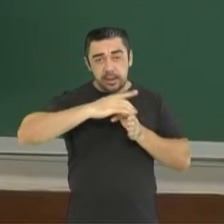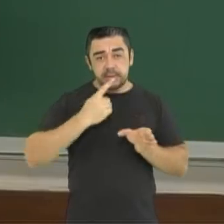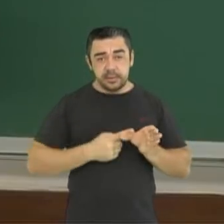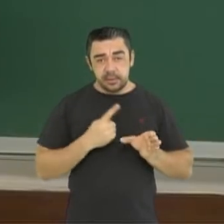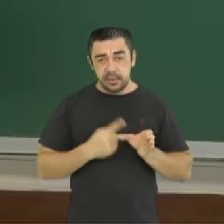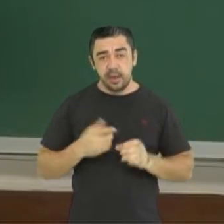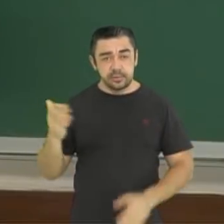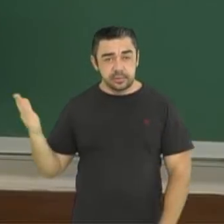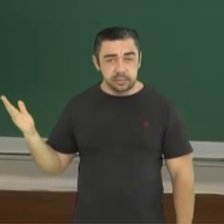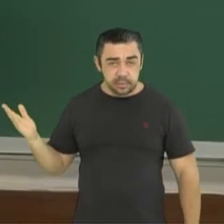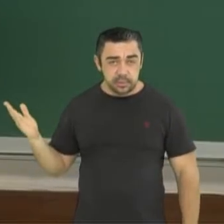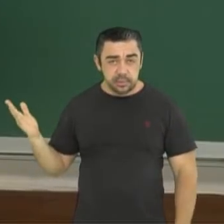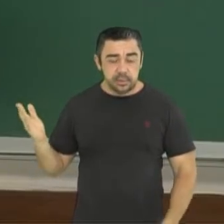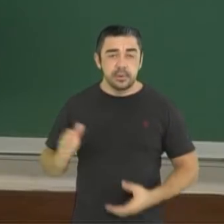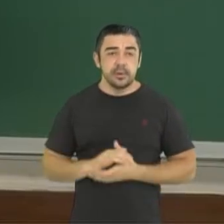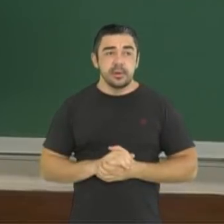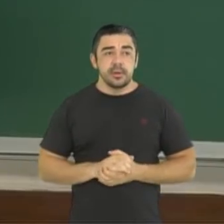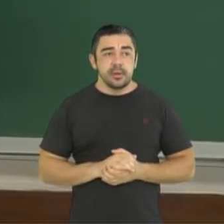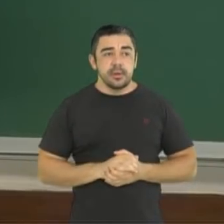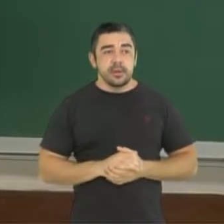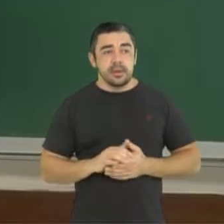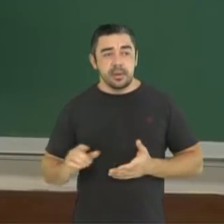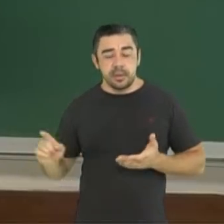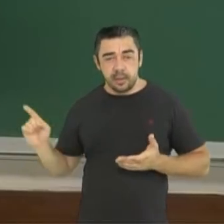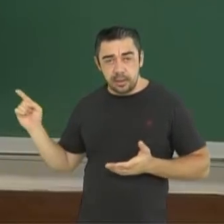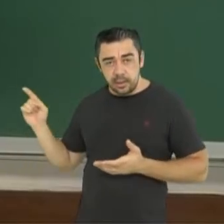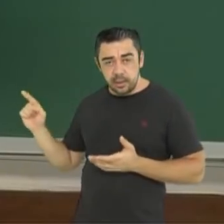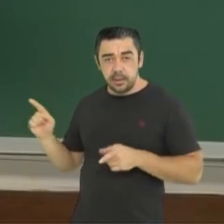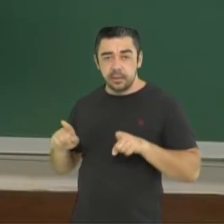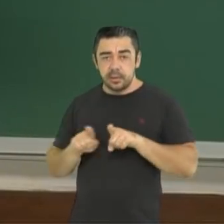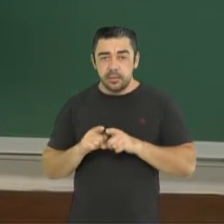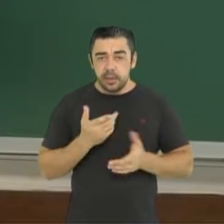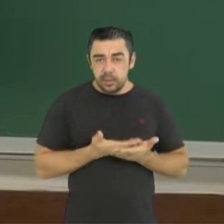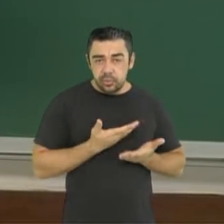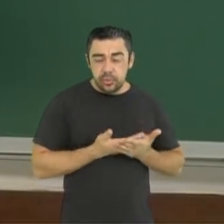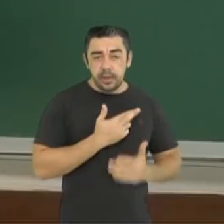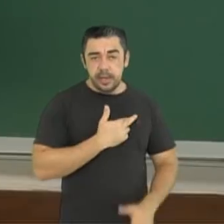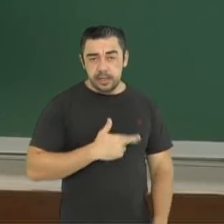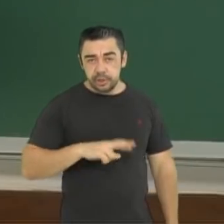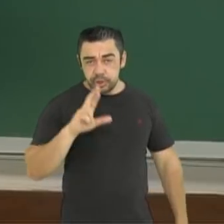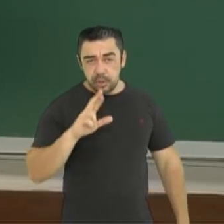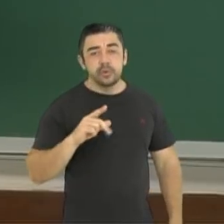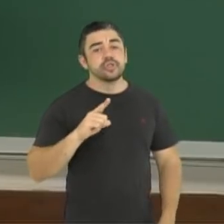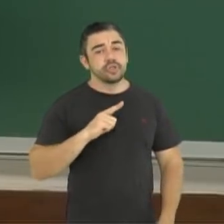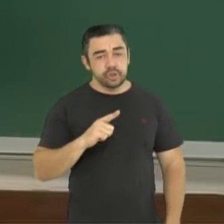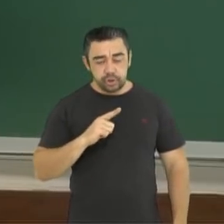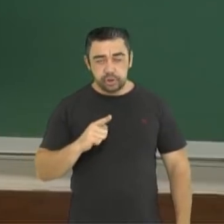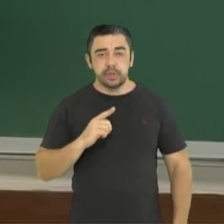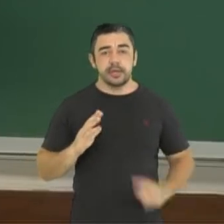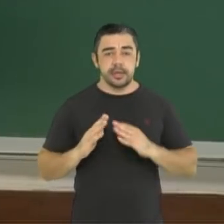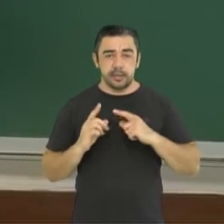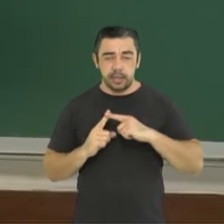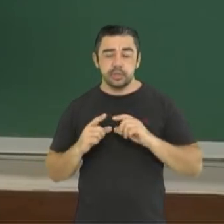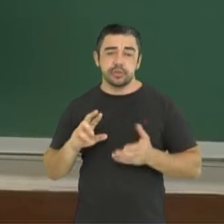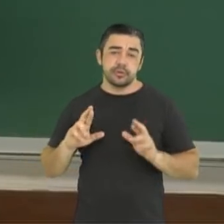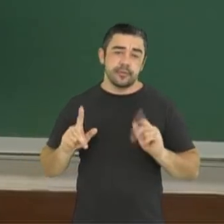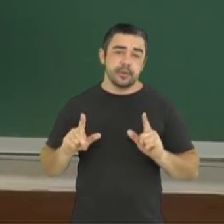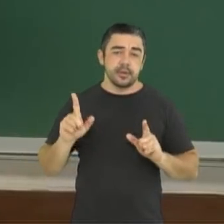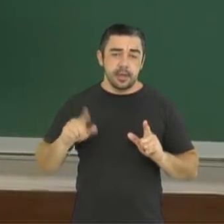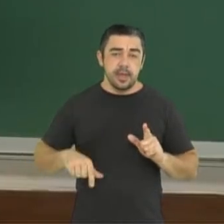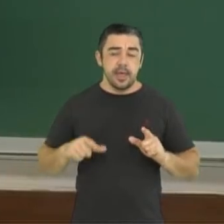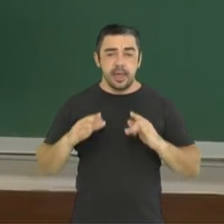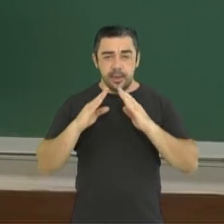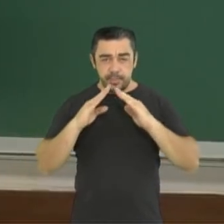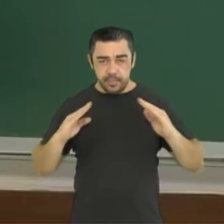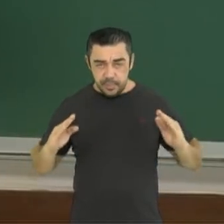cidade. Então, aqui nós vamos também estudar a sua religião, e eles tinham templos em formas de pirâmides, onde eles